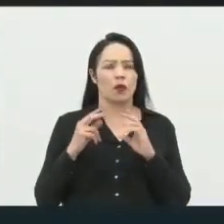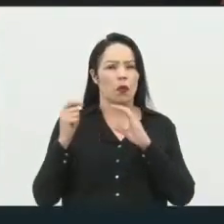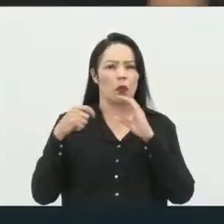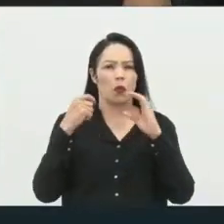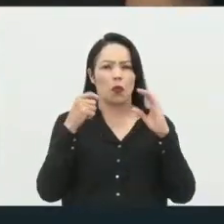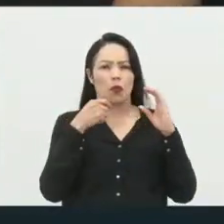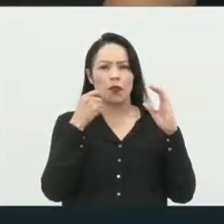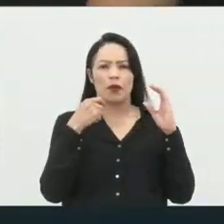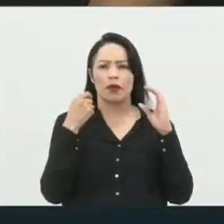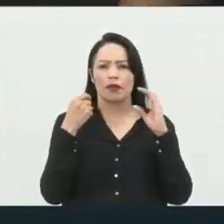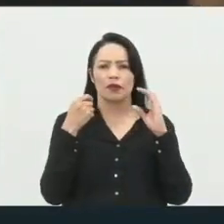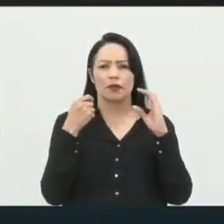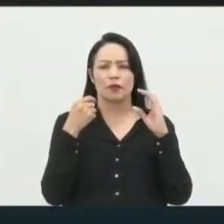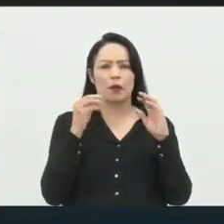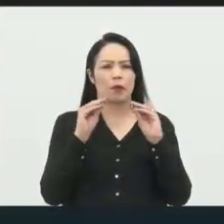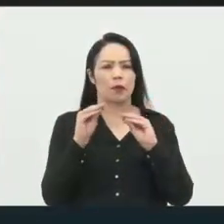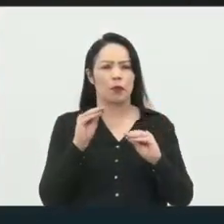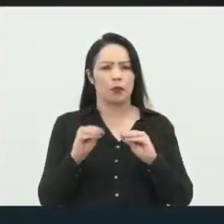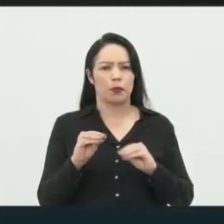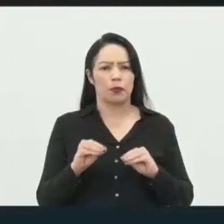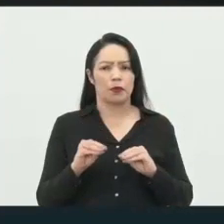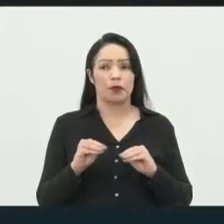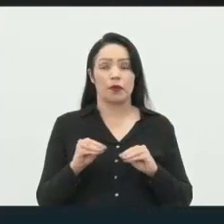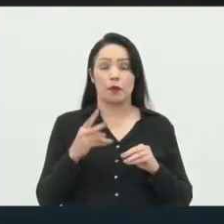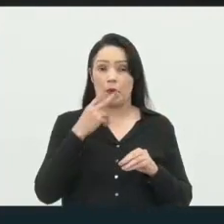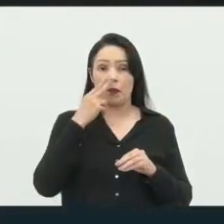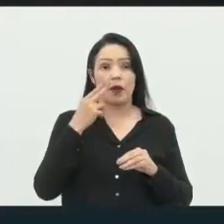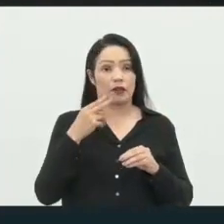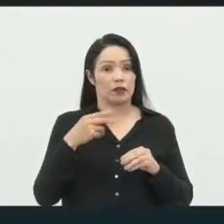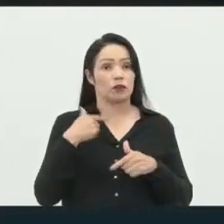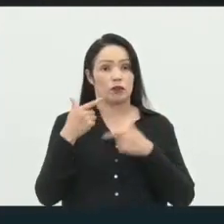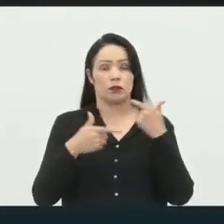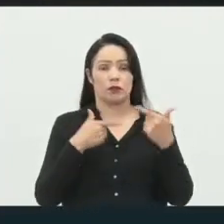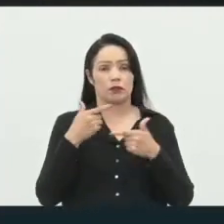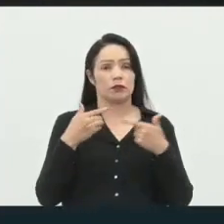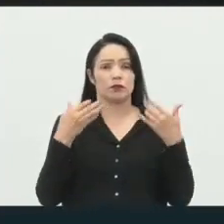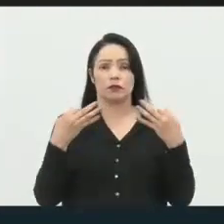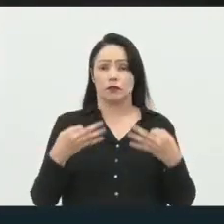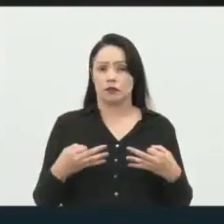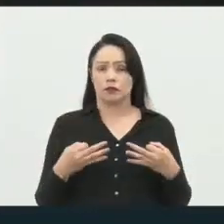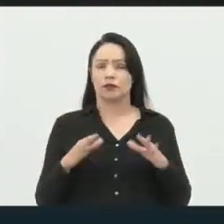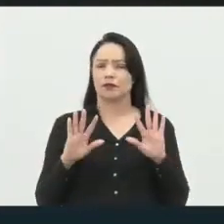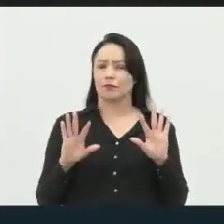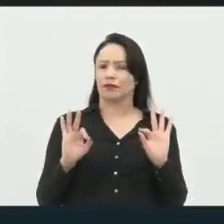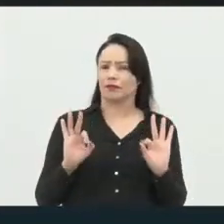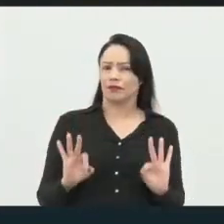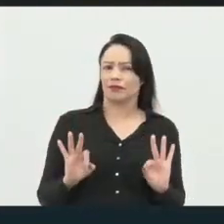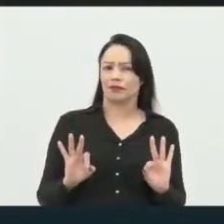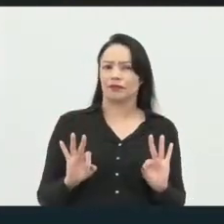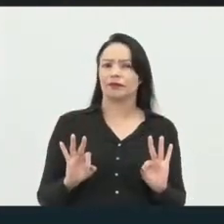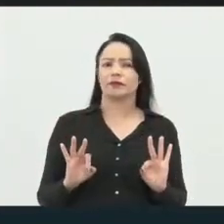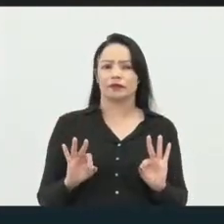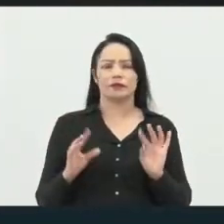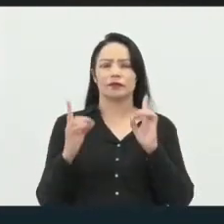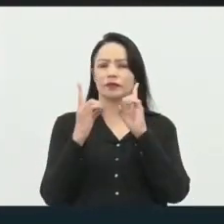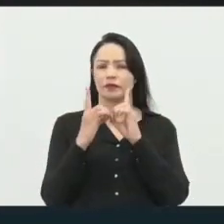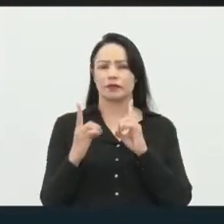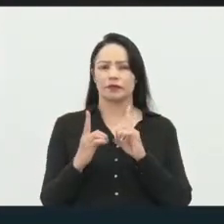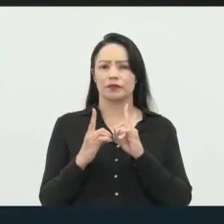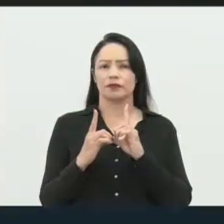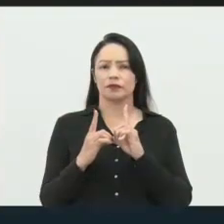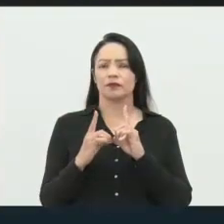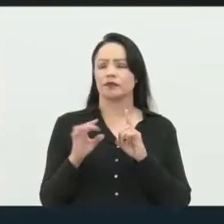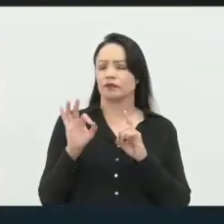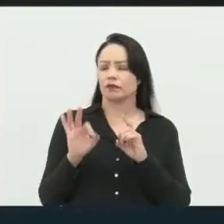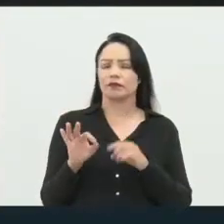vídeos para dar uma sensação de que tá fazendo o seu papel Mas de fato não atende aquilo que